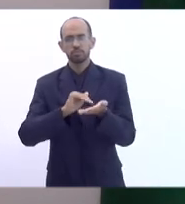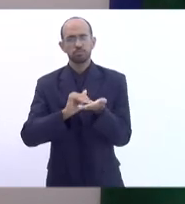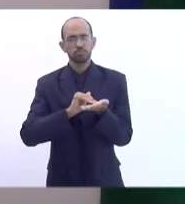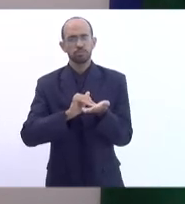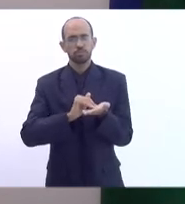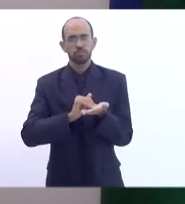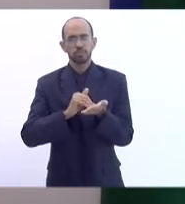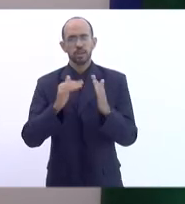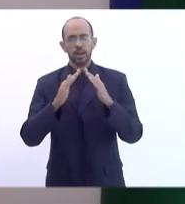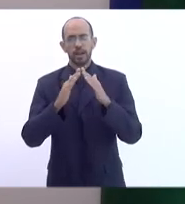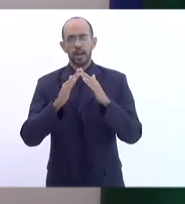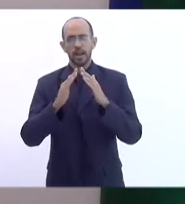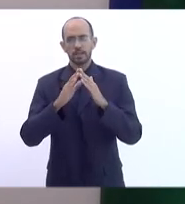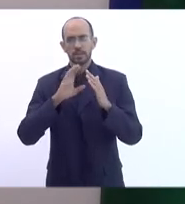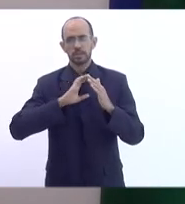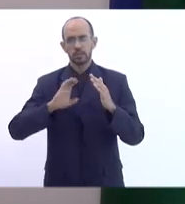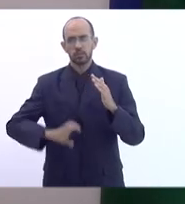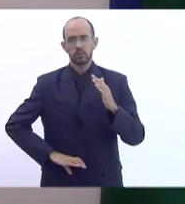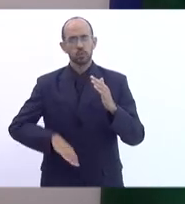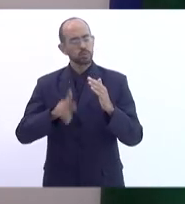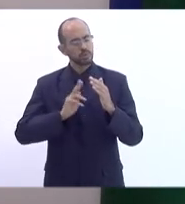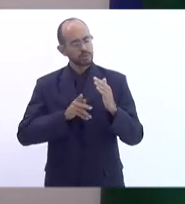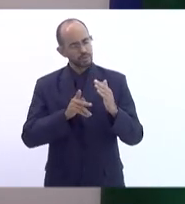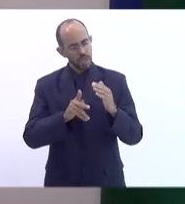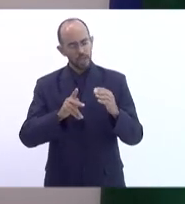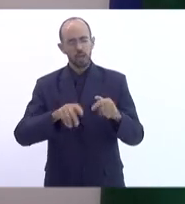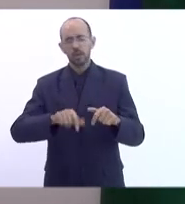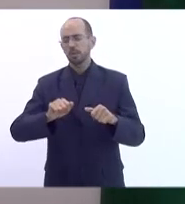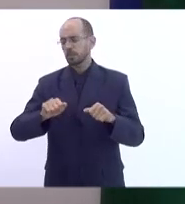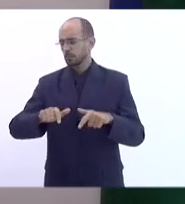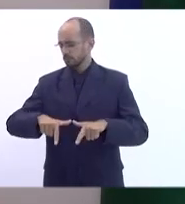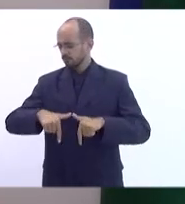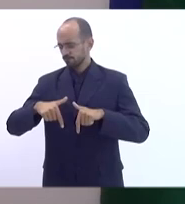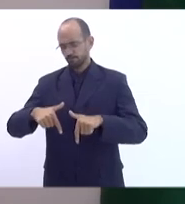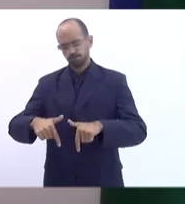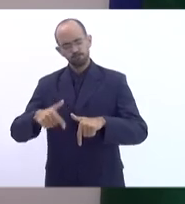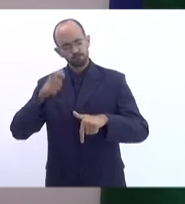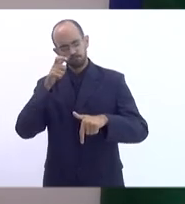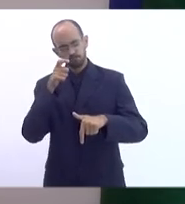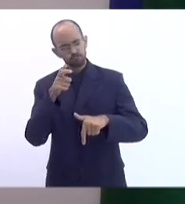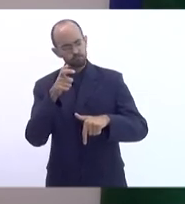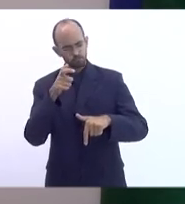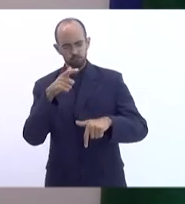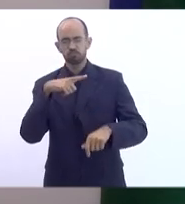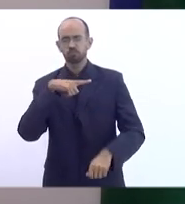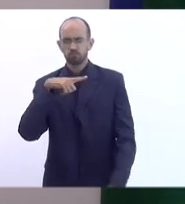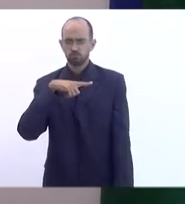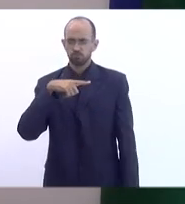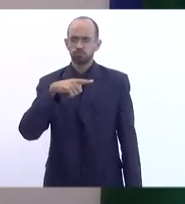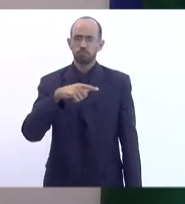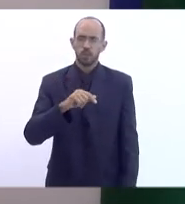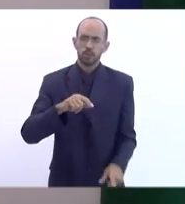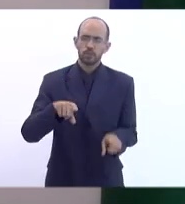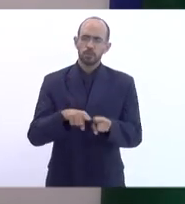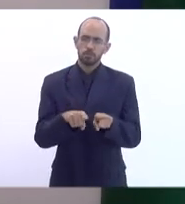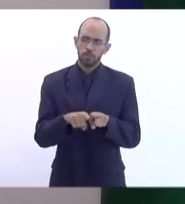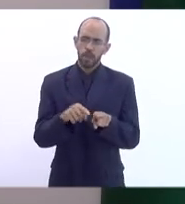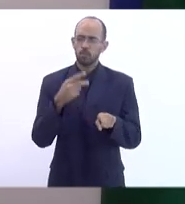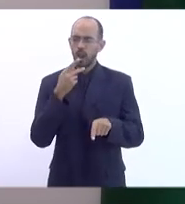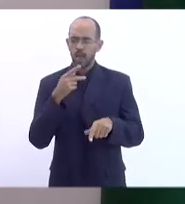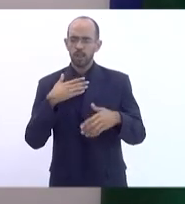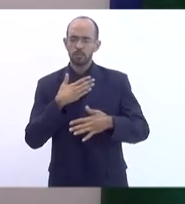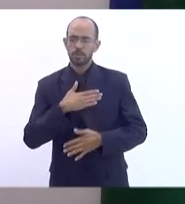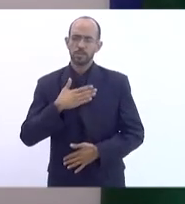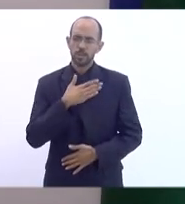secretaria escola sempre solícito atenção às demandas que surgem aqui dizer da minha alegria